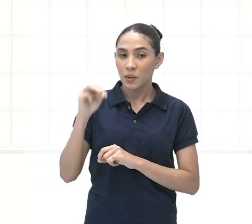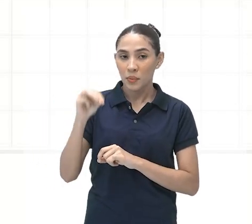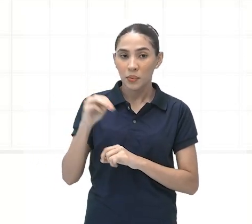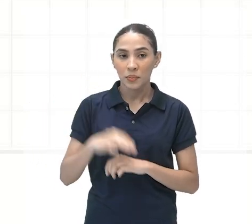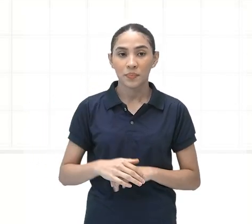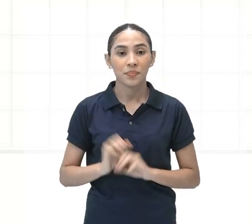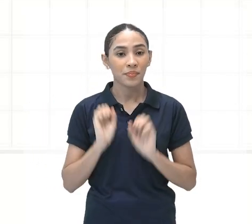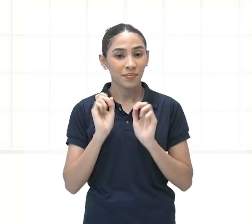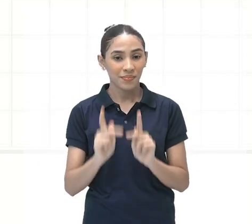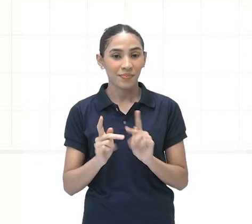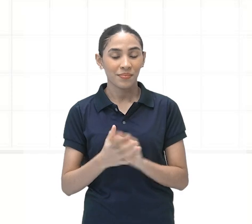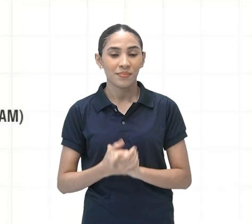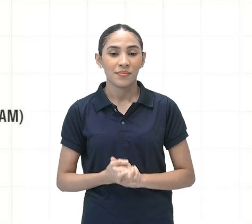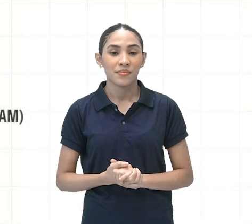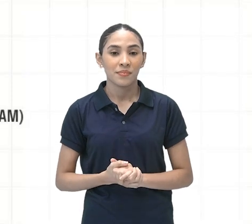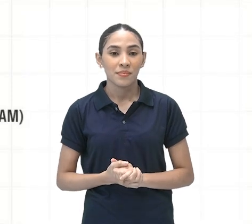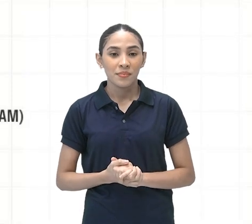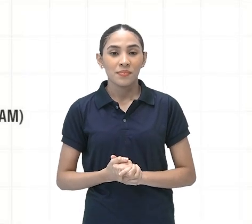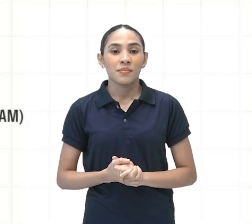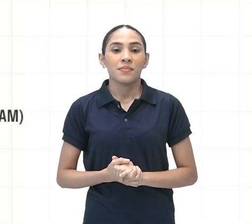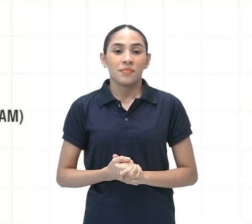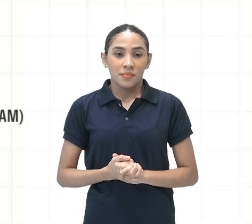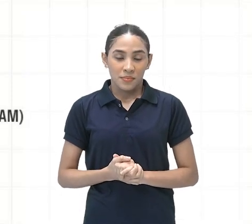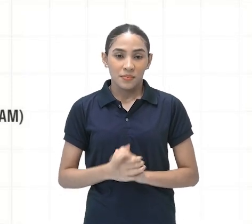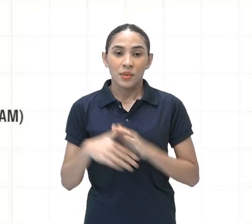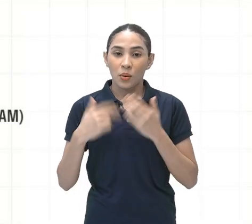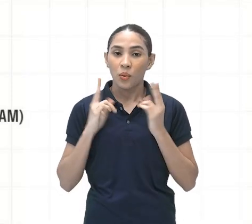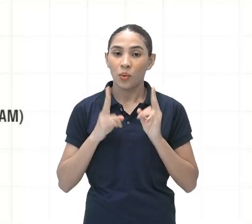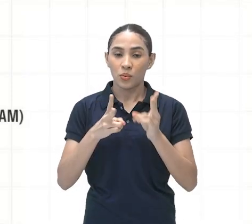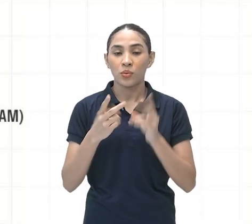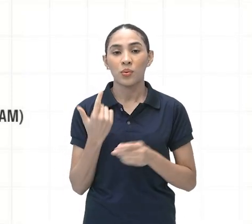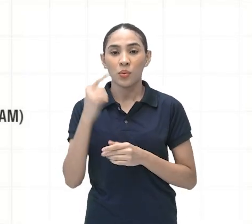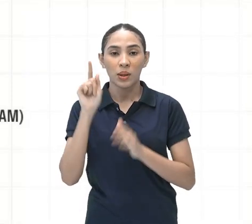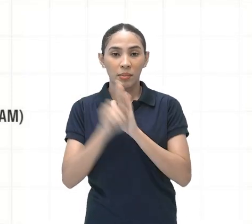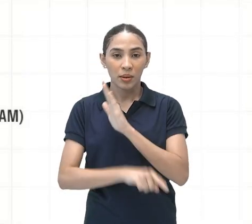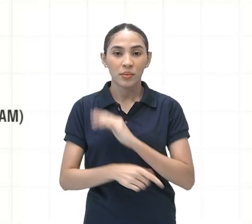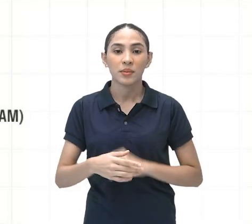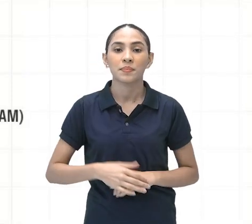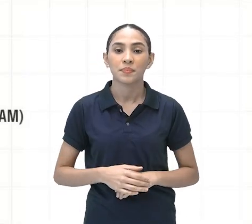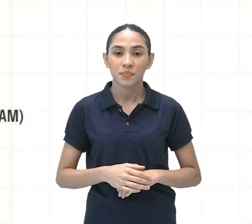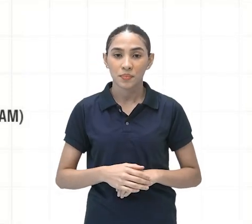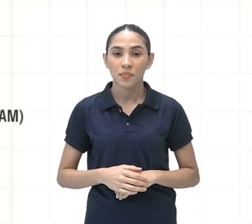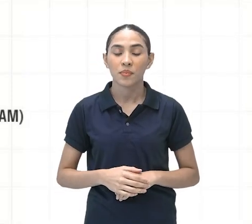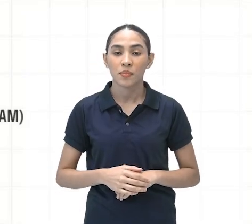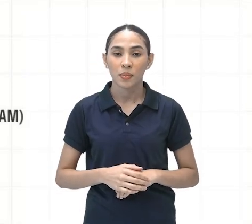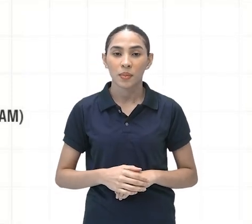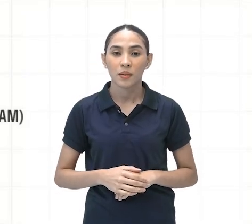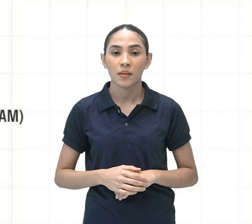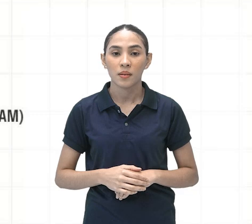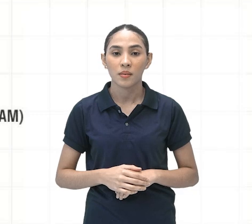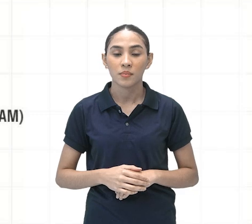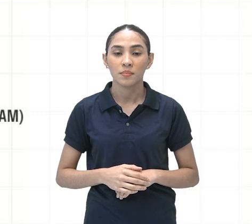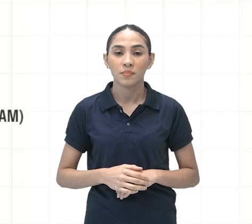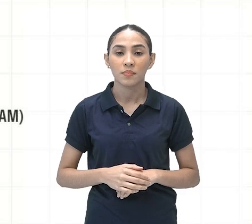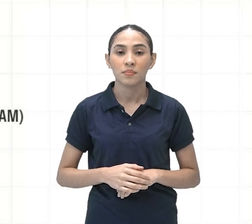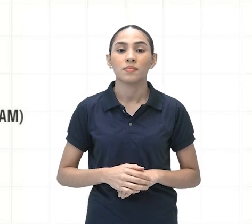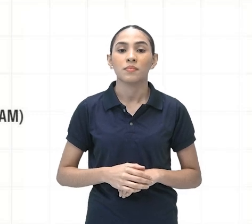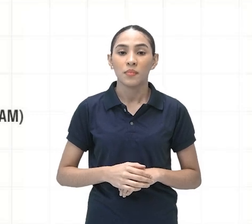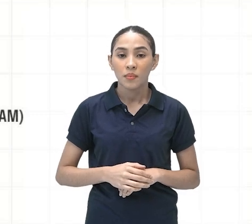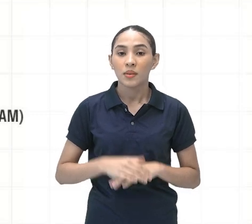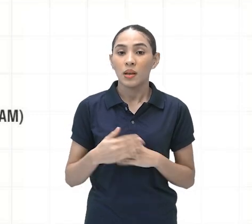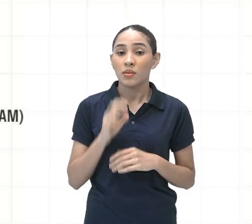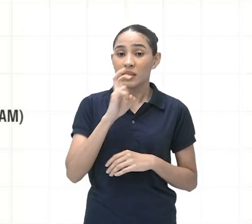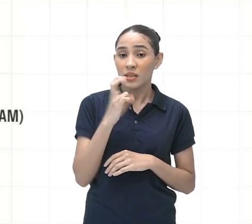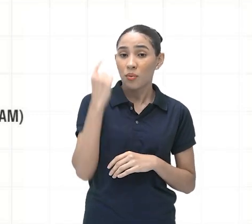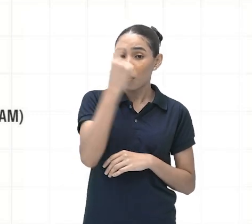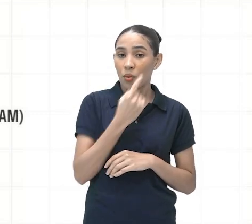minutos. Tudo bem? Então, vamos lá. Próxima questão diz o seguinte. Um robô